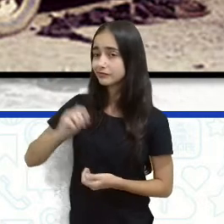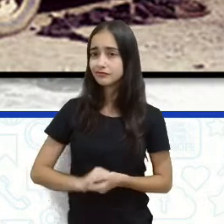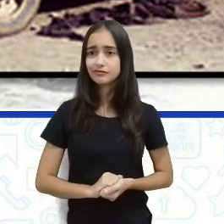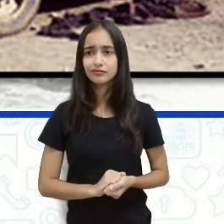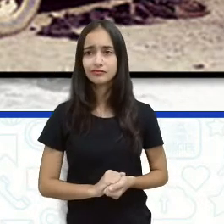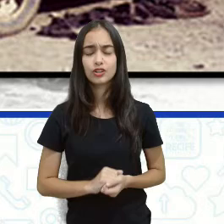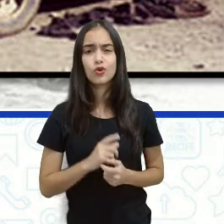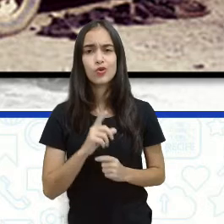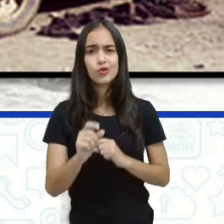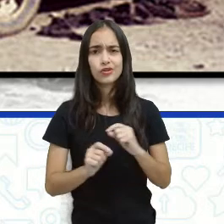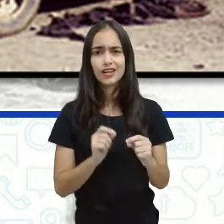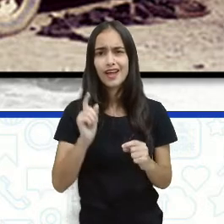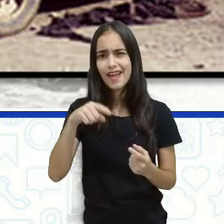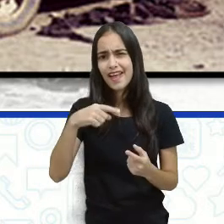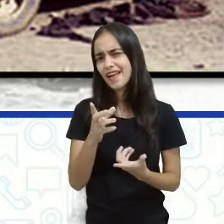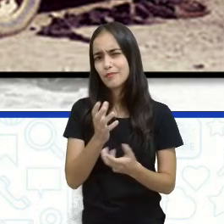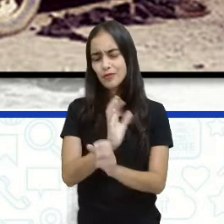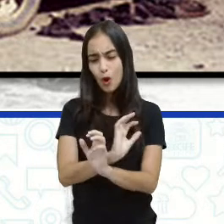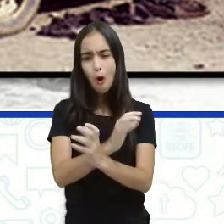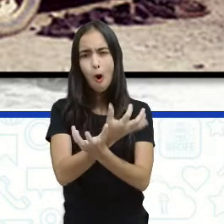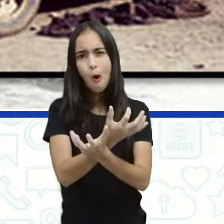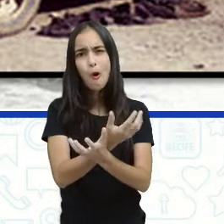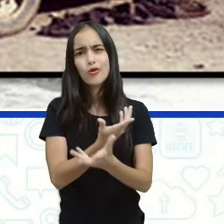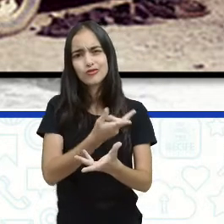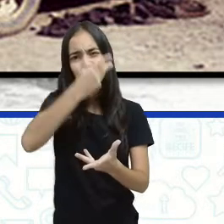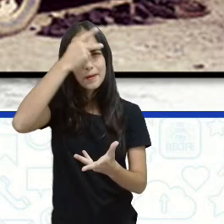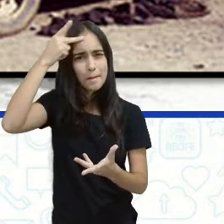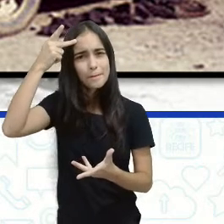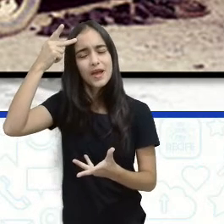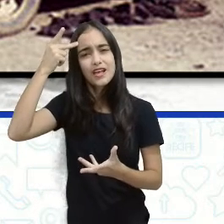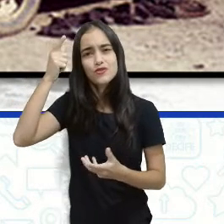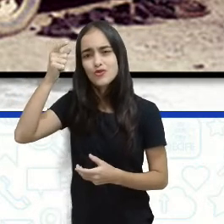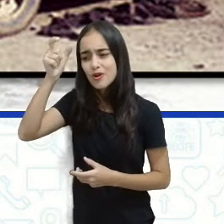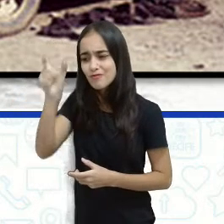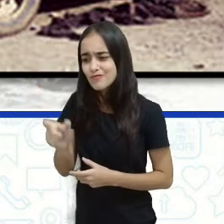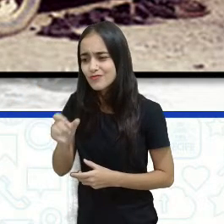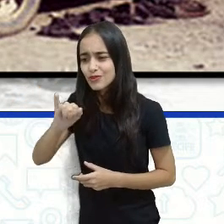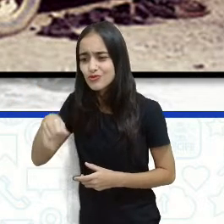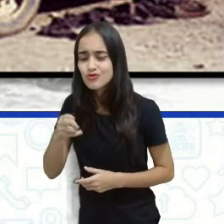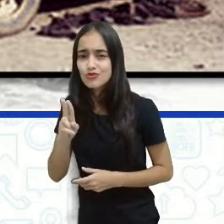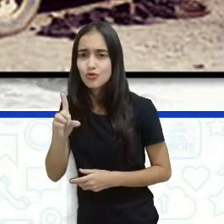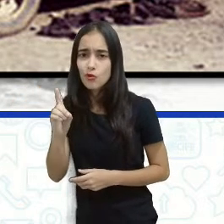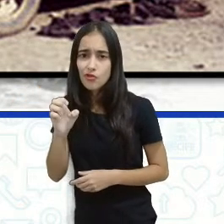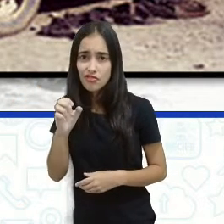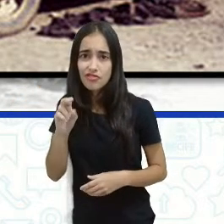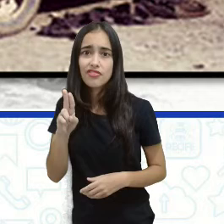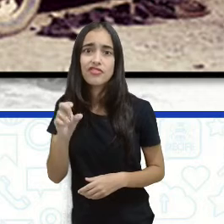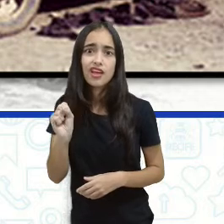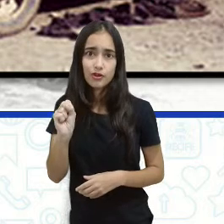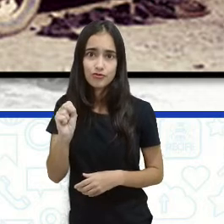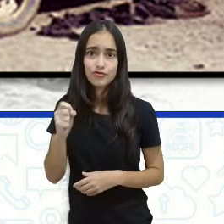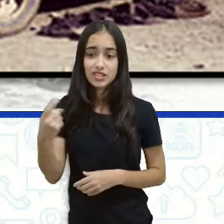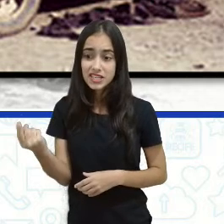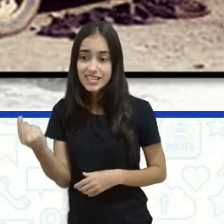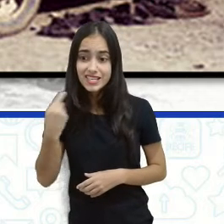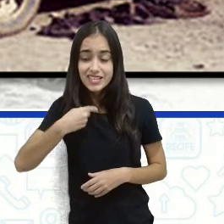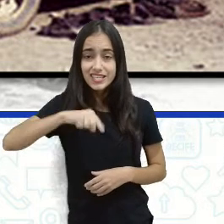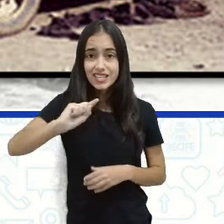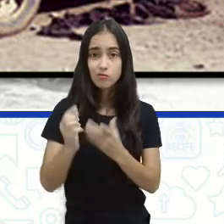ossadas, de ossadas, né, de judeus, né, que eram cremados, né? Então, nesse